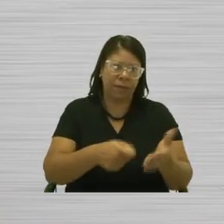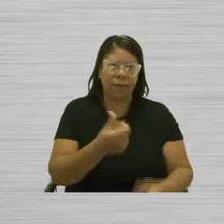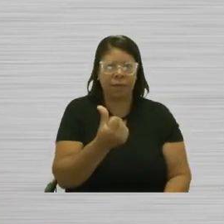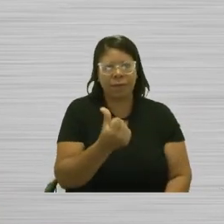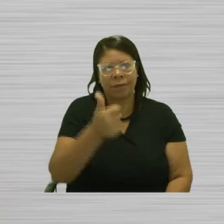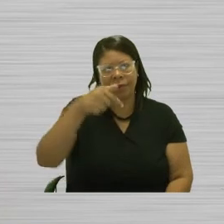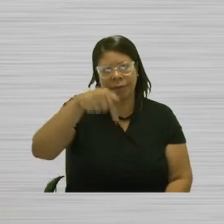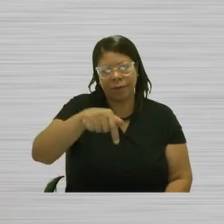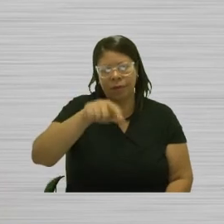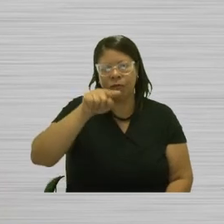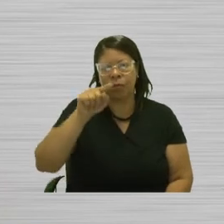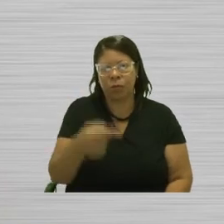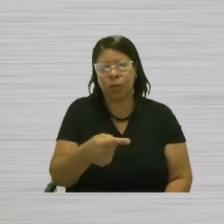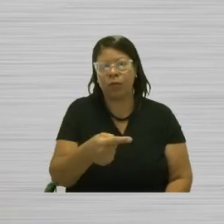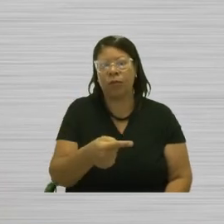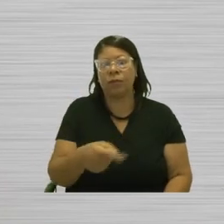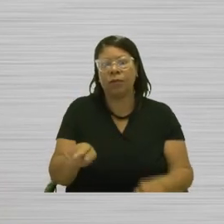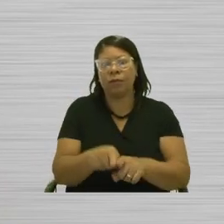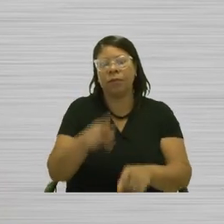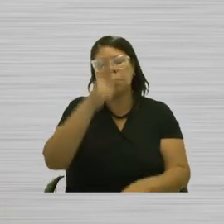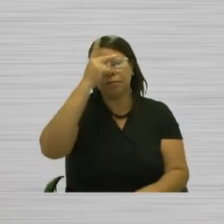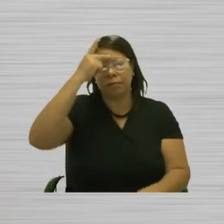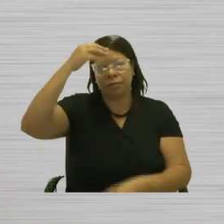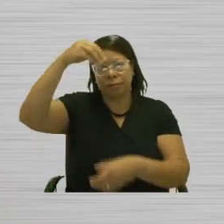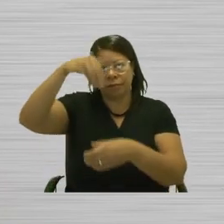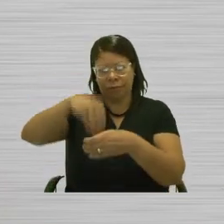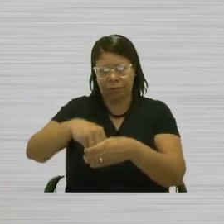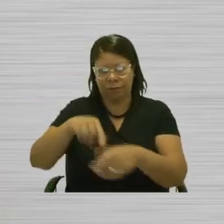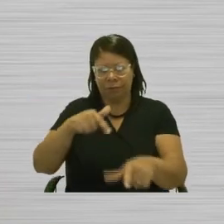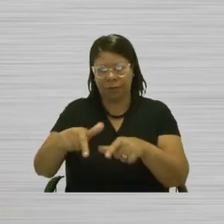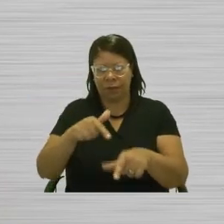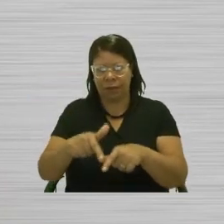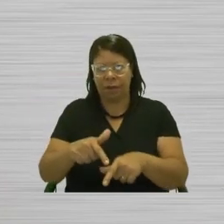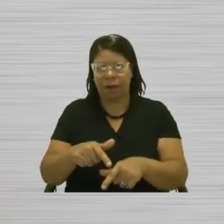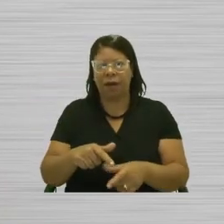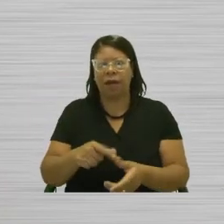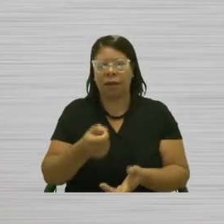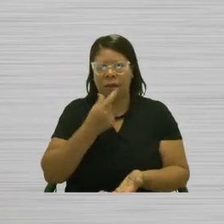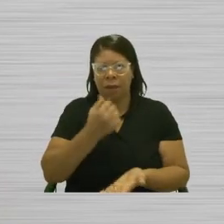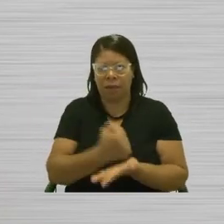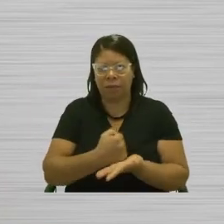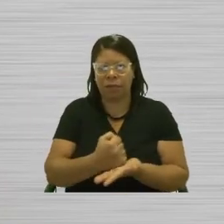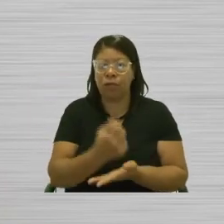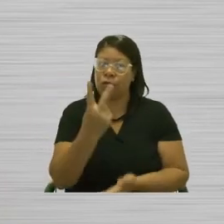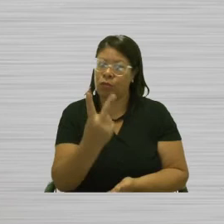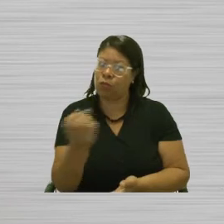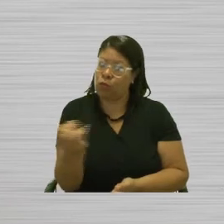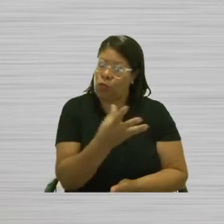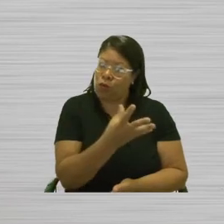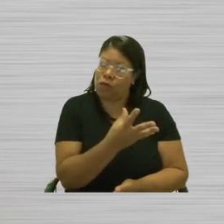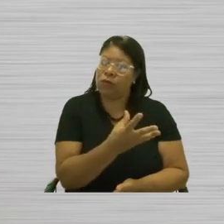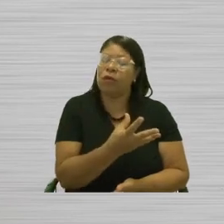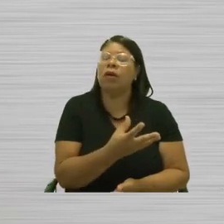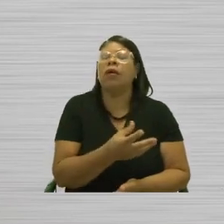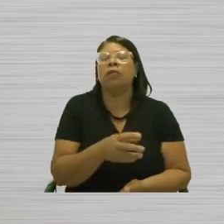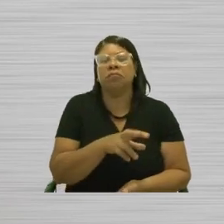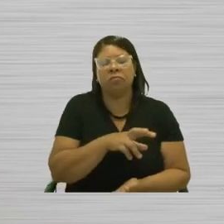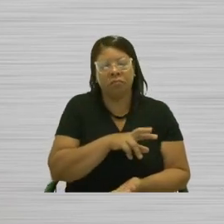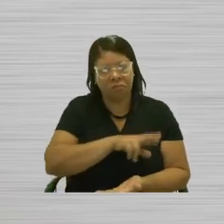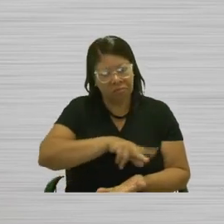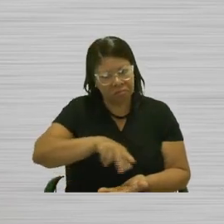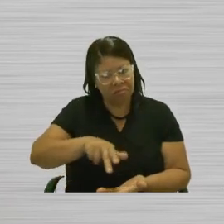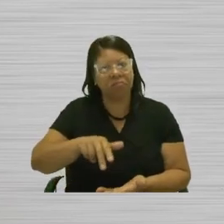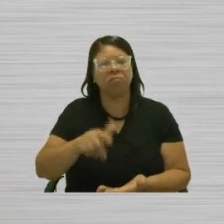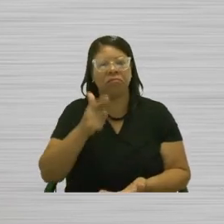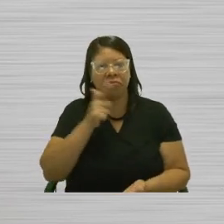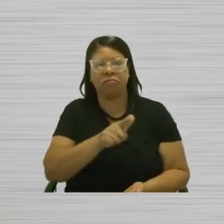novos farmacêuticos, a implantação do livro de registro dos psicotrópicos e a implantação